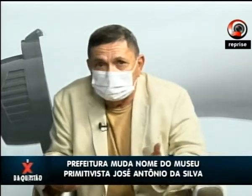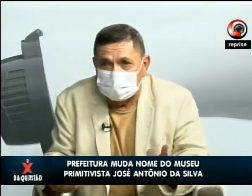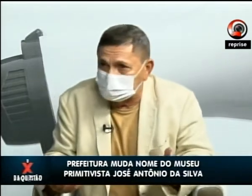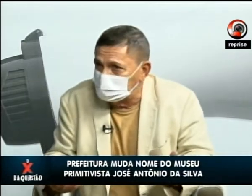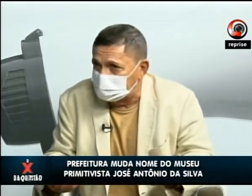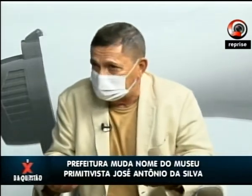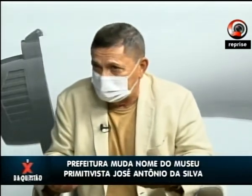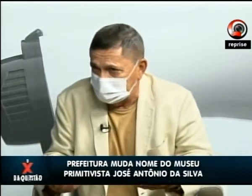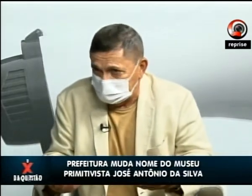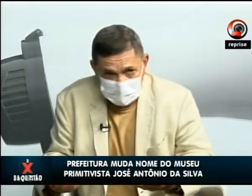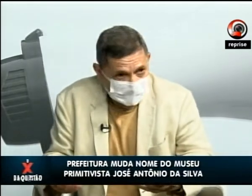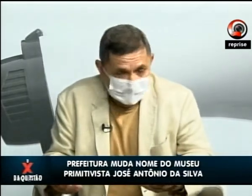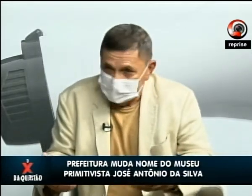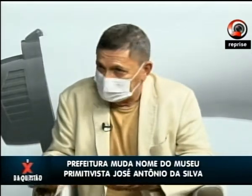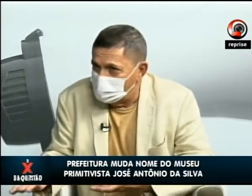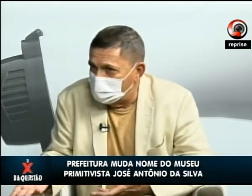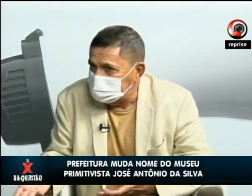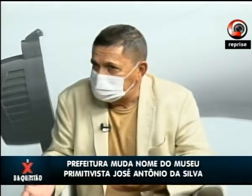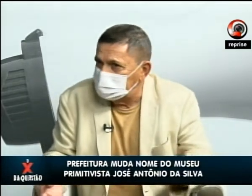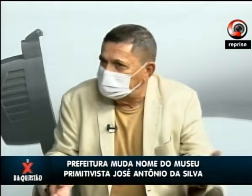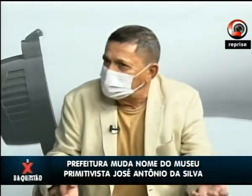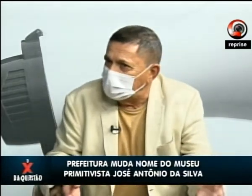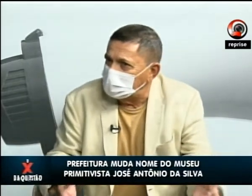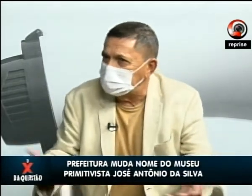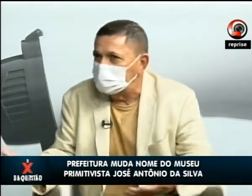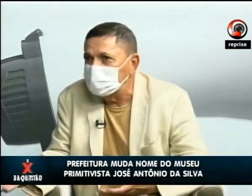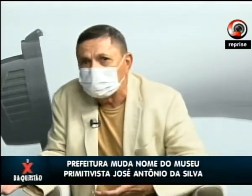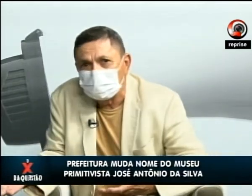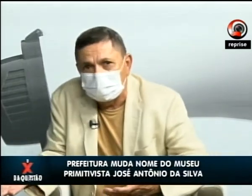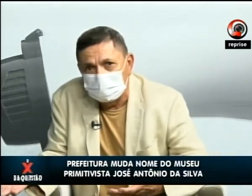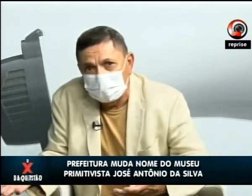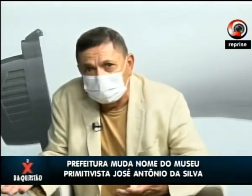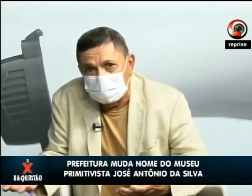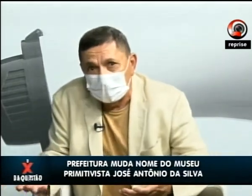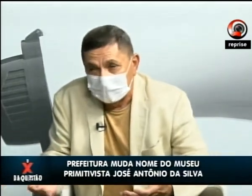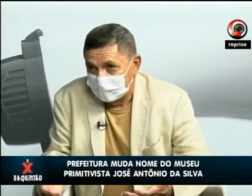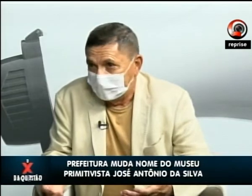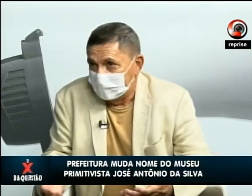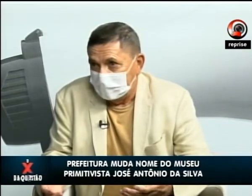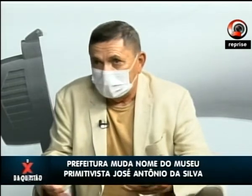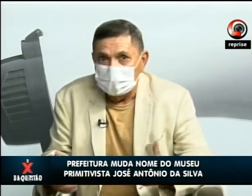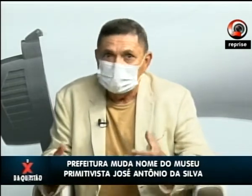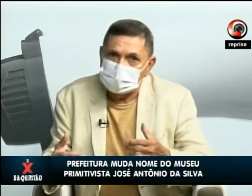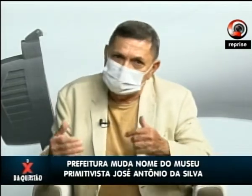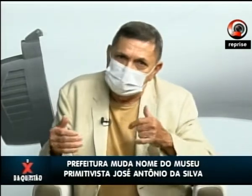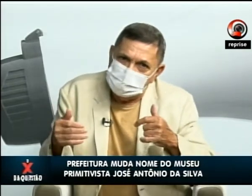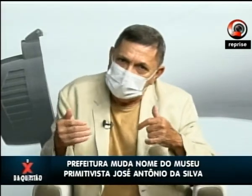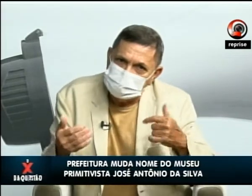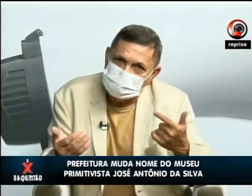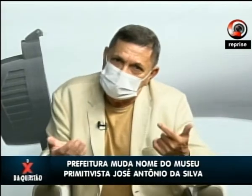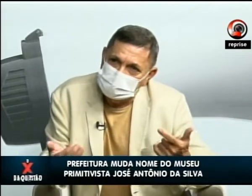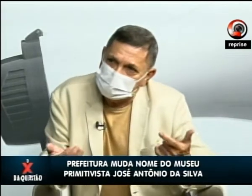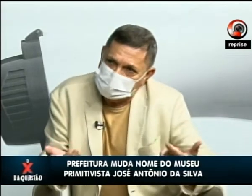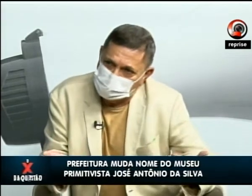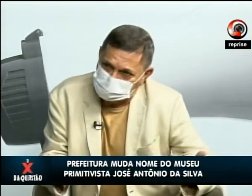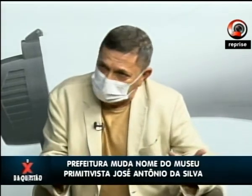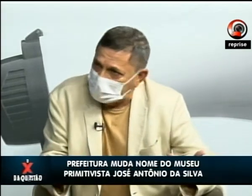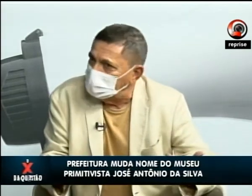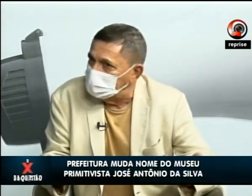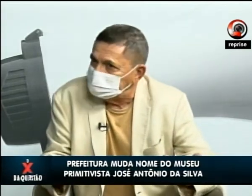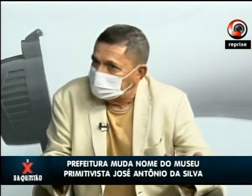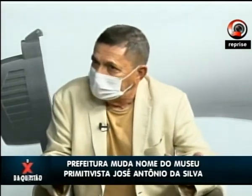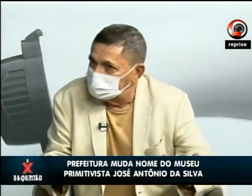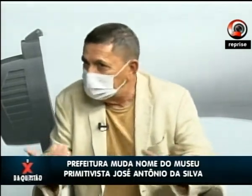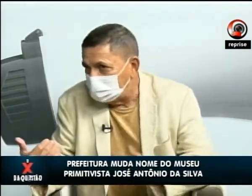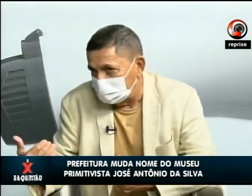por exemplo na literatura brasileira do Romantismo do parnasianismo do simbolismo era uma literatura mais escrita